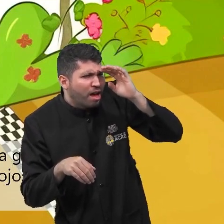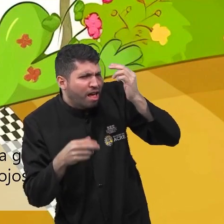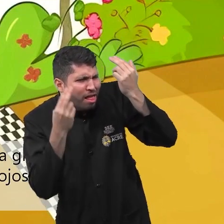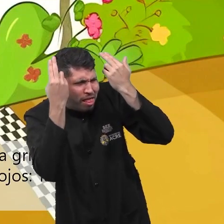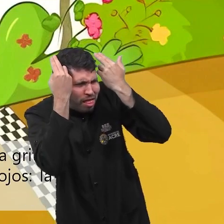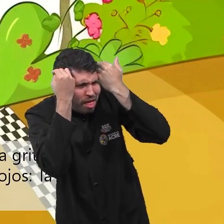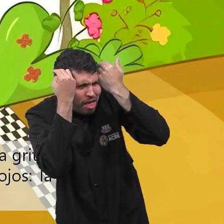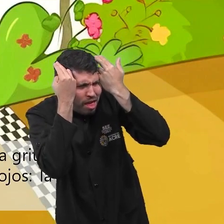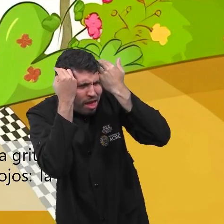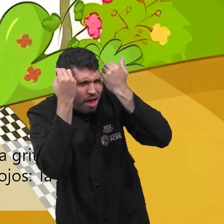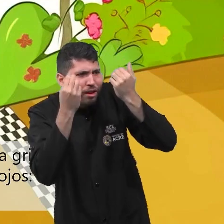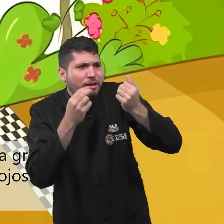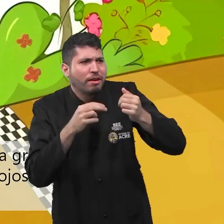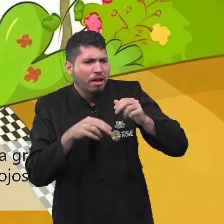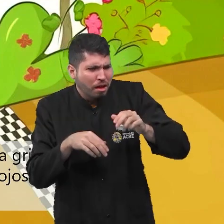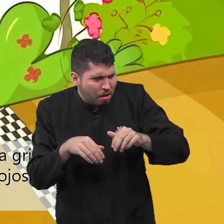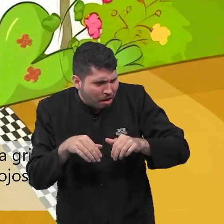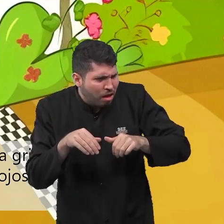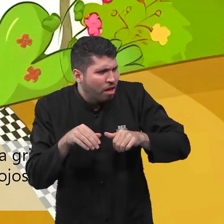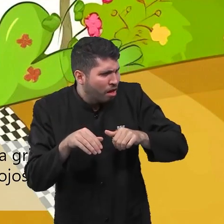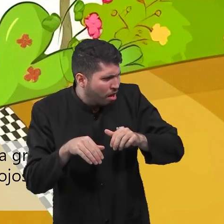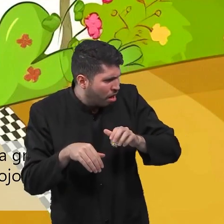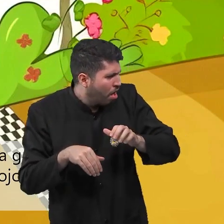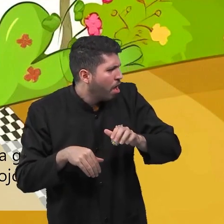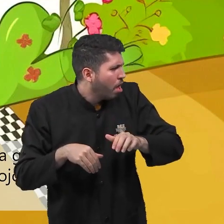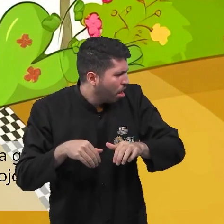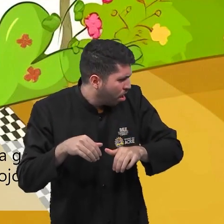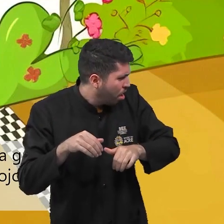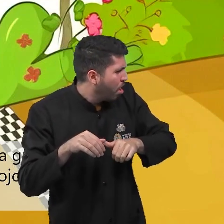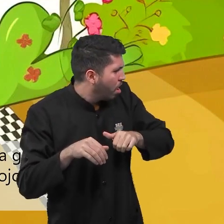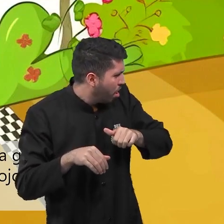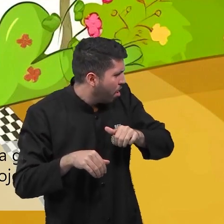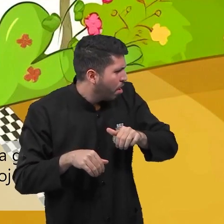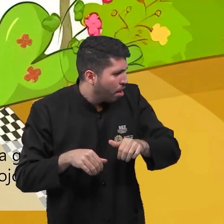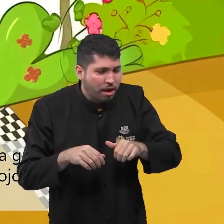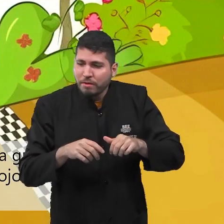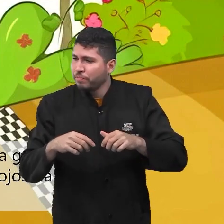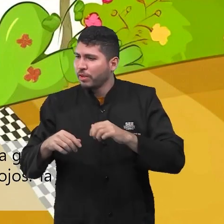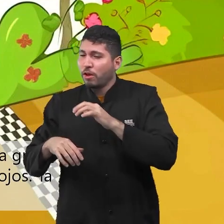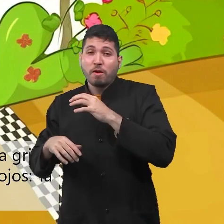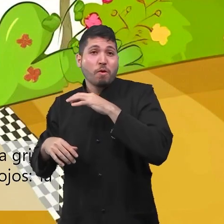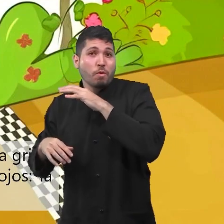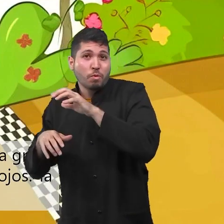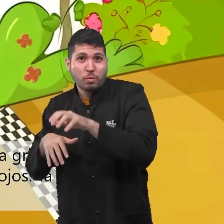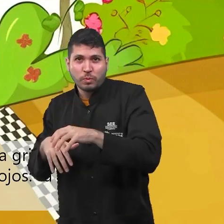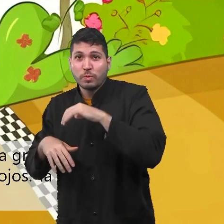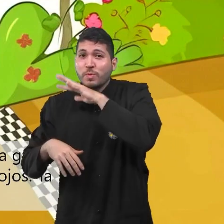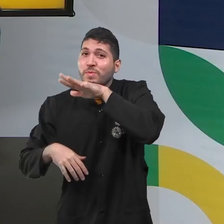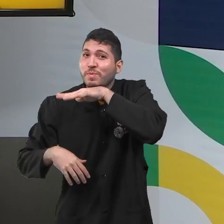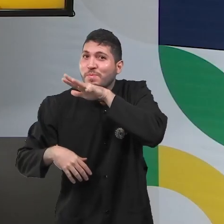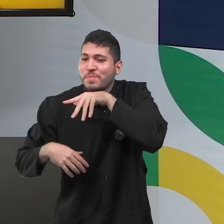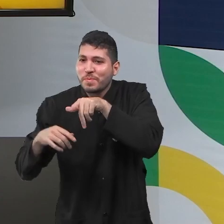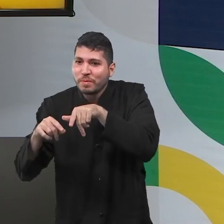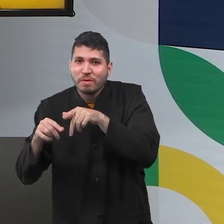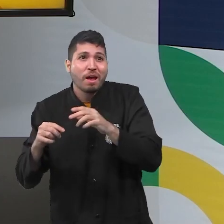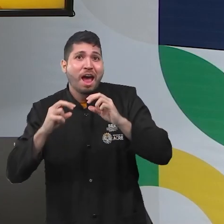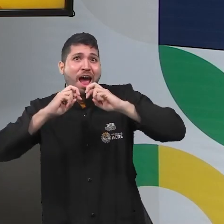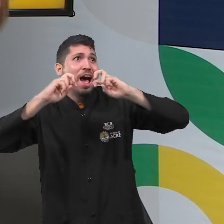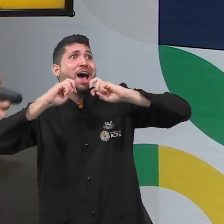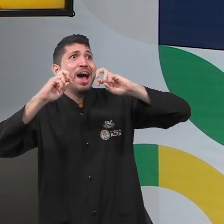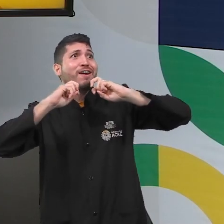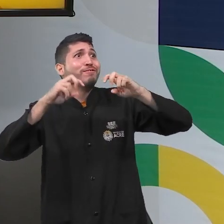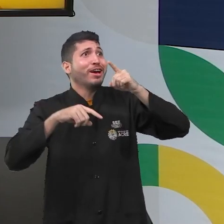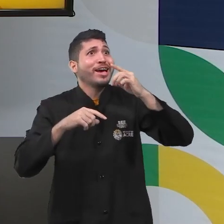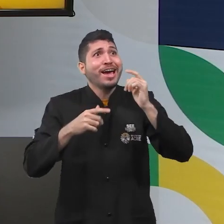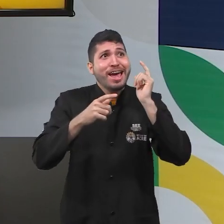esse grito, a liebre acordou, né, despertou, e viu que não se podia fazer nada, ou seja, a tartaruga